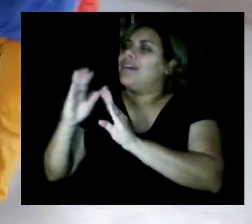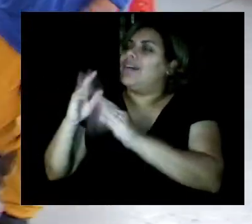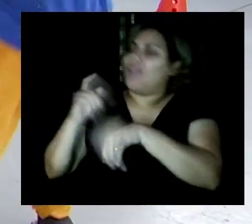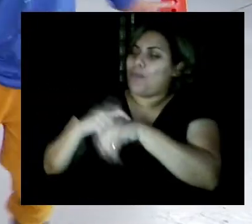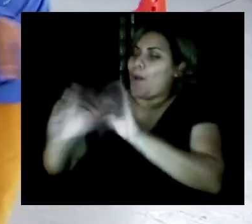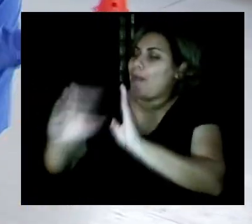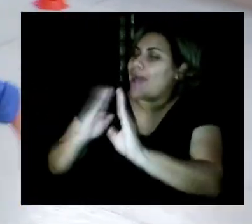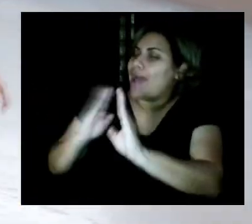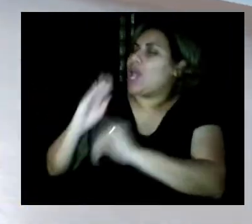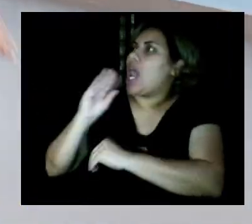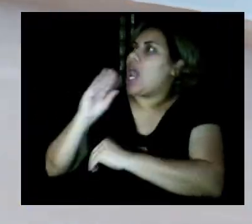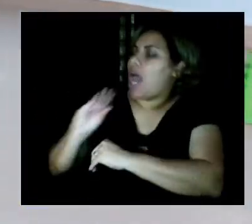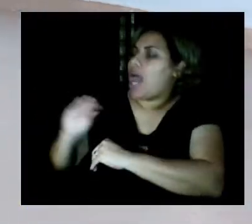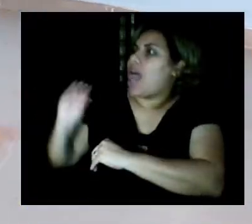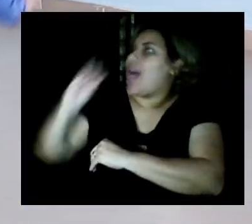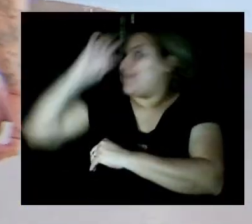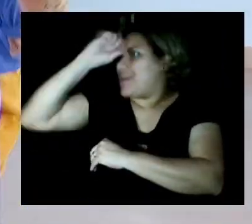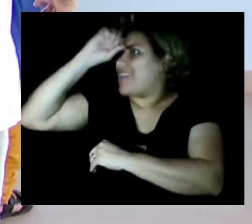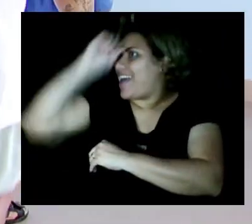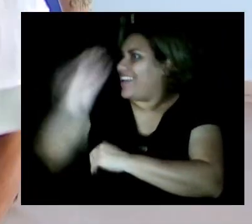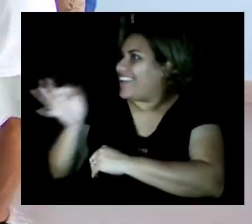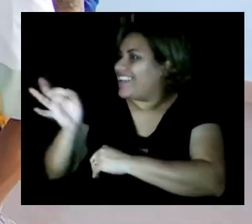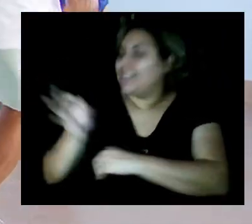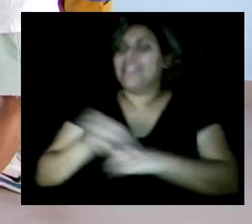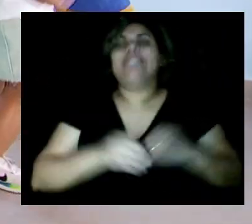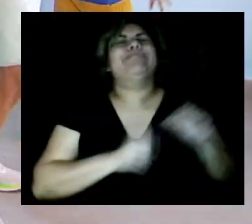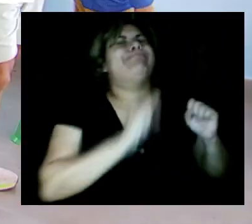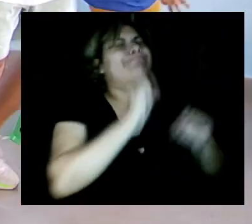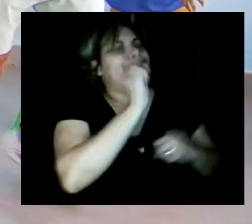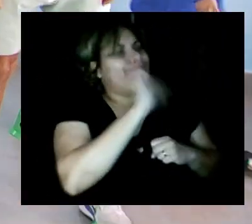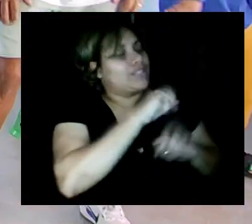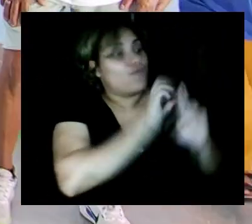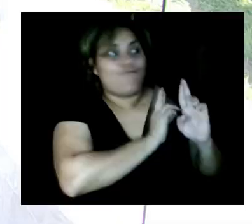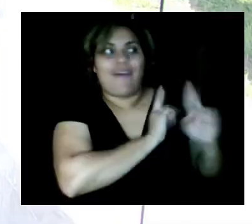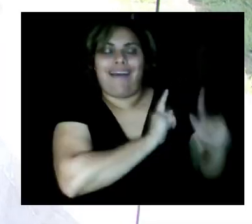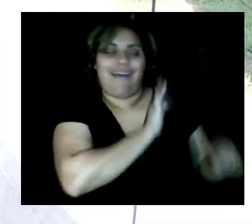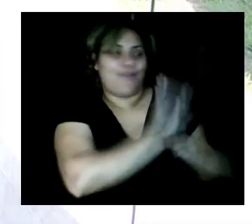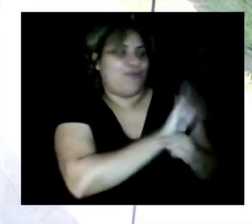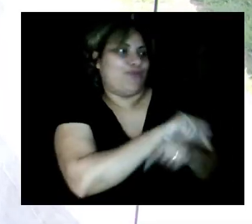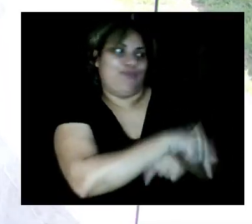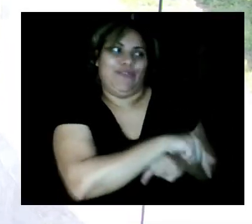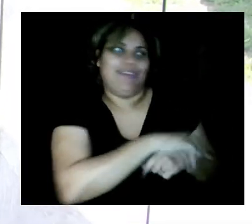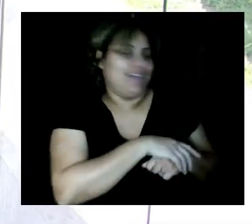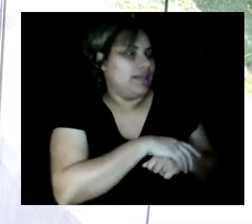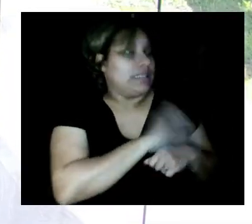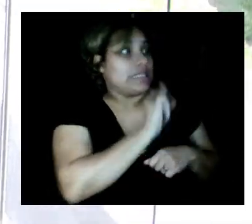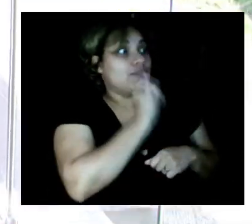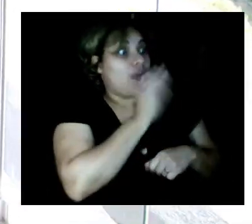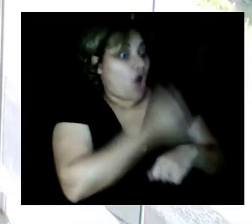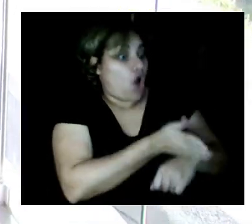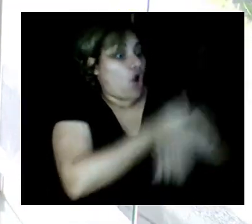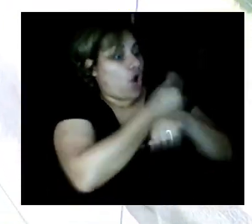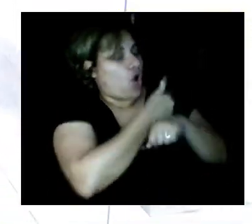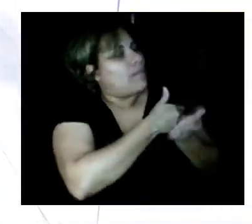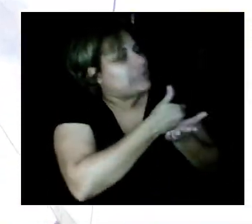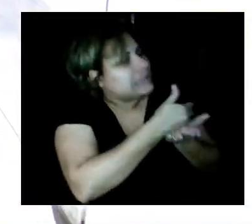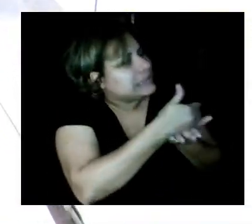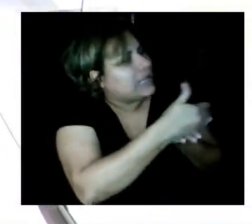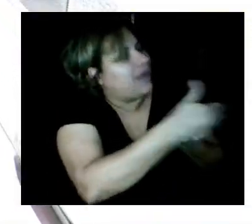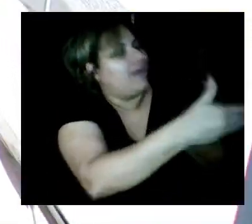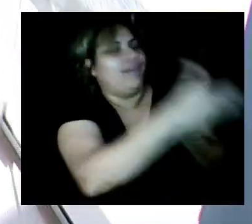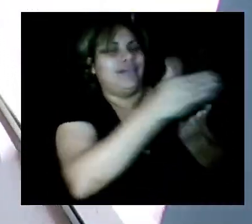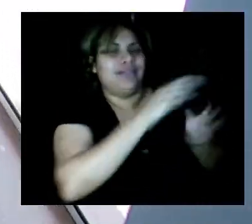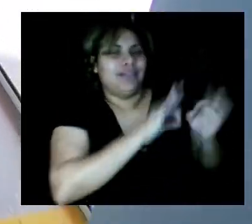a se agravar. diferença. Faz toda a diferença na vida. Se você começar desde o início, desde bem